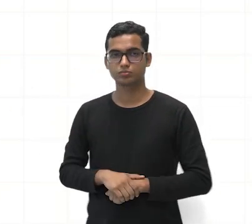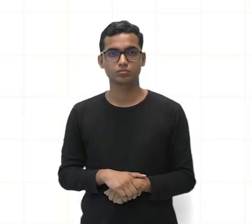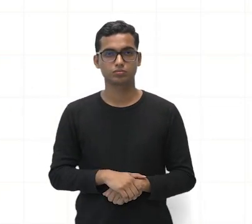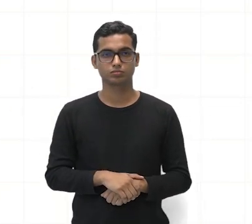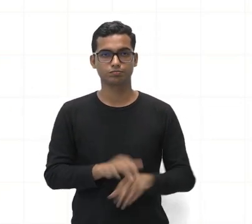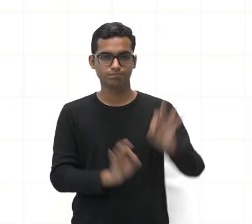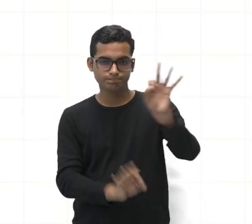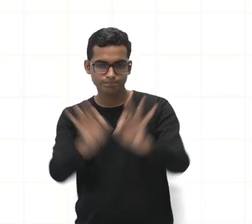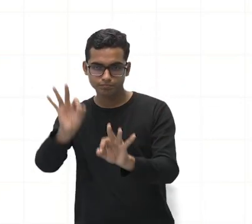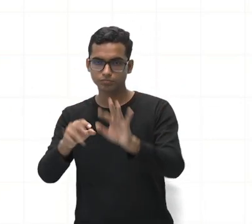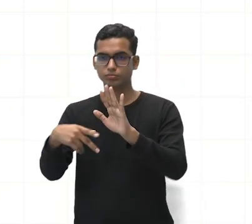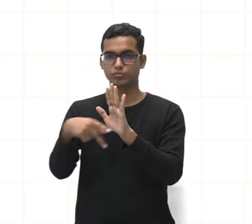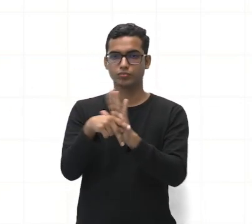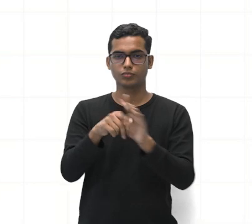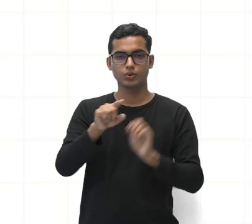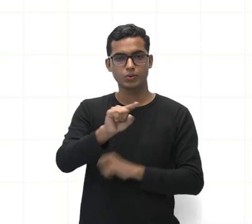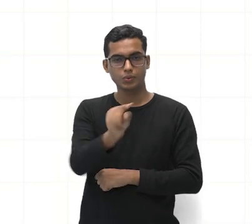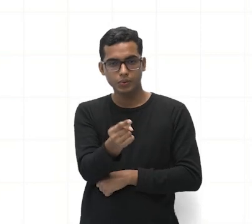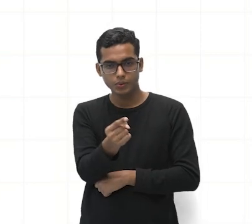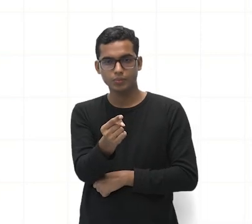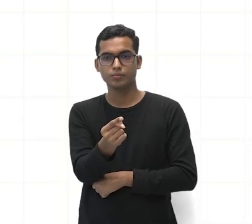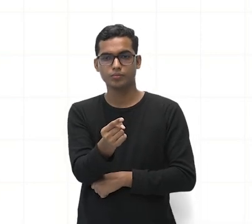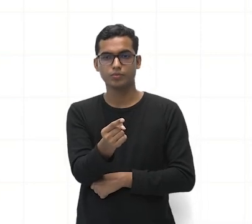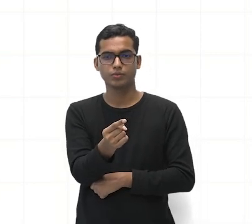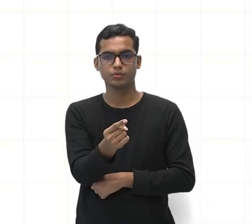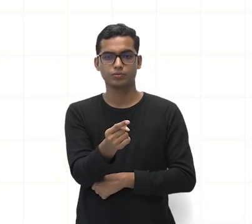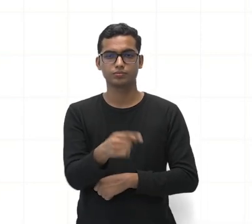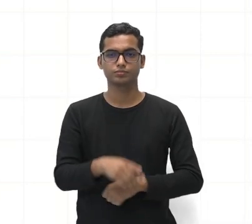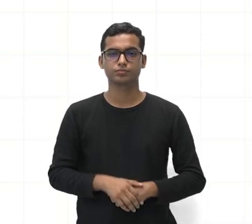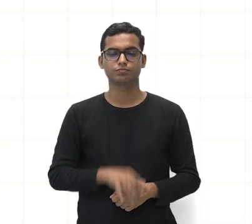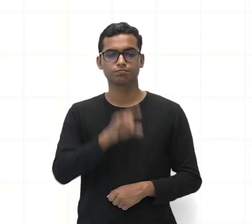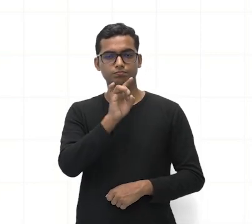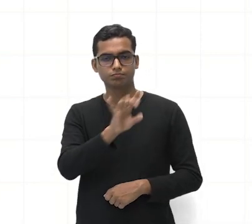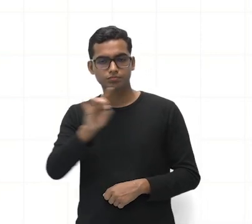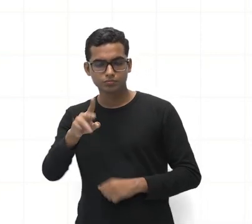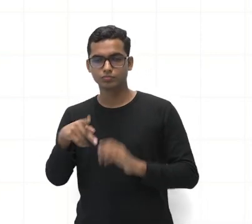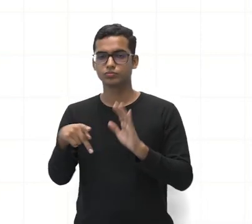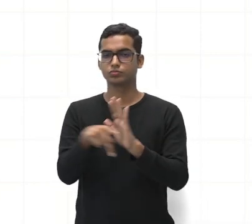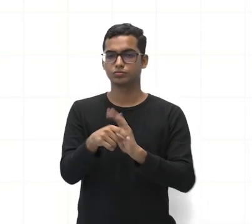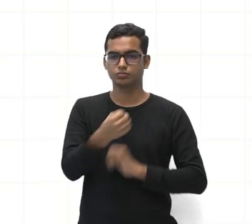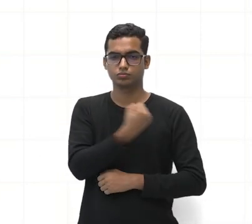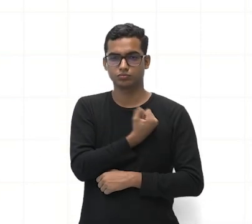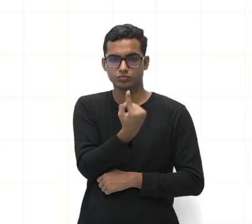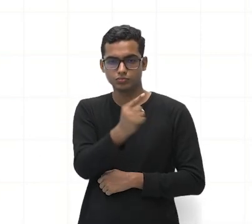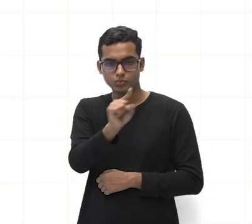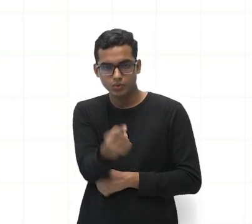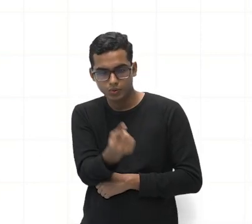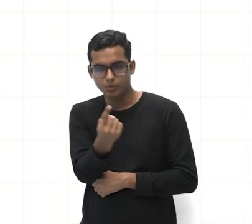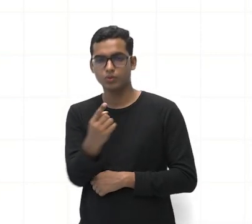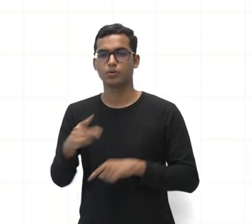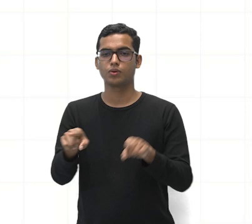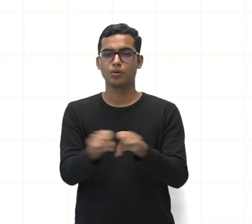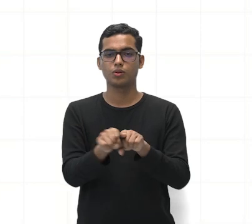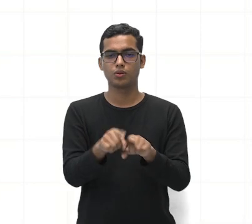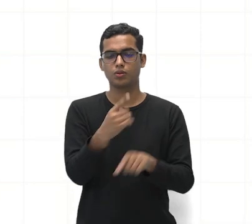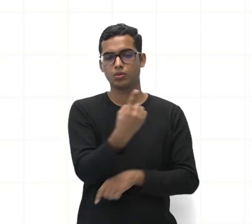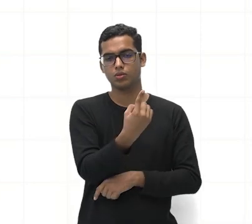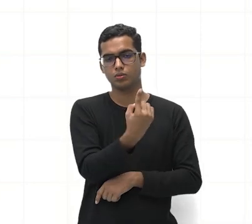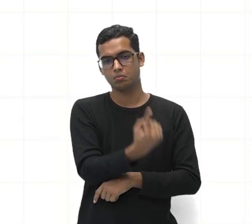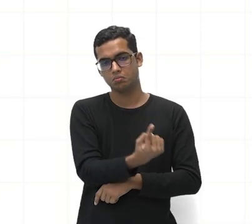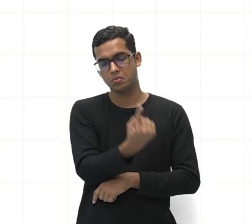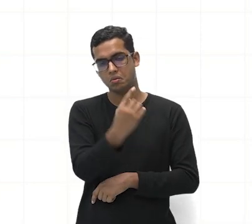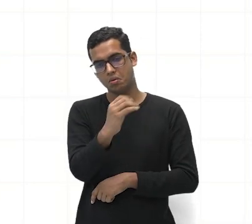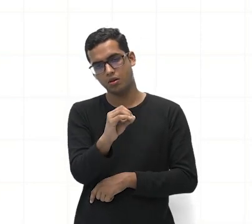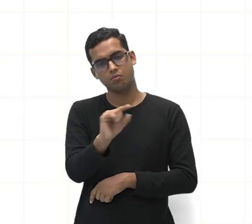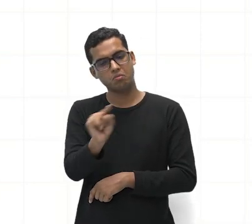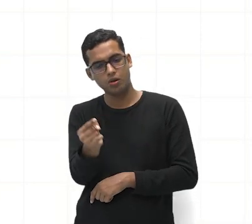Alinhamos as vírgulas e subtraímos cada casa decimal. Décimo de décimo,